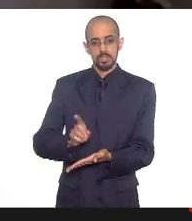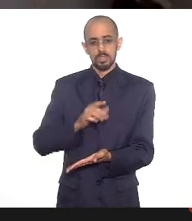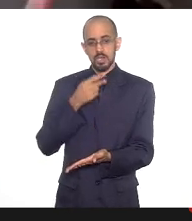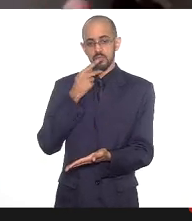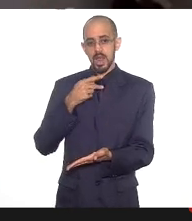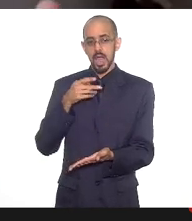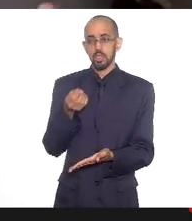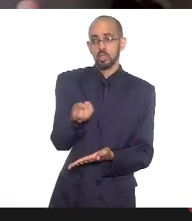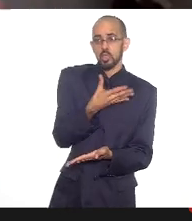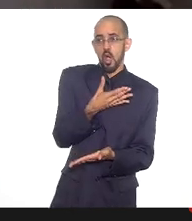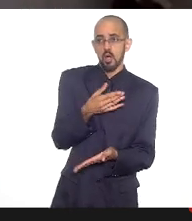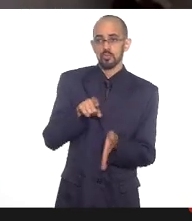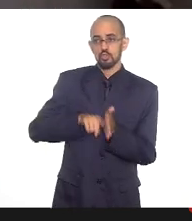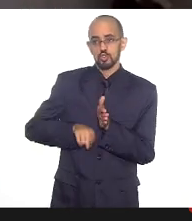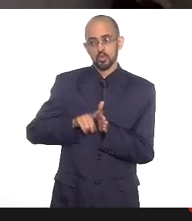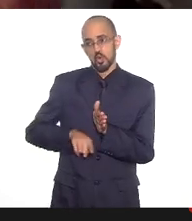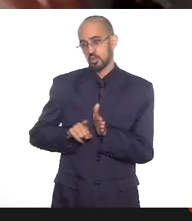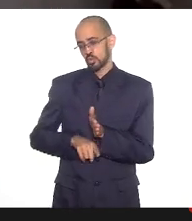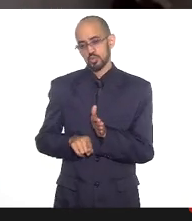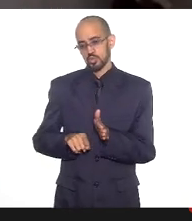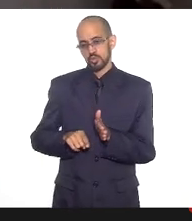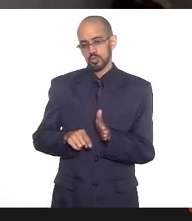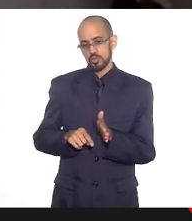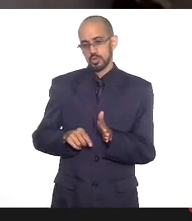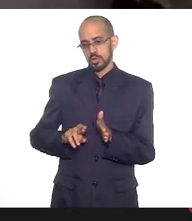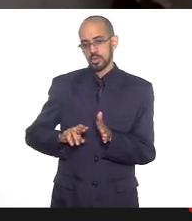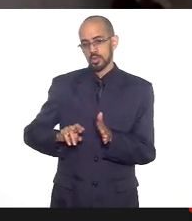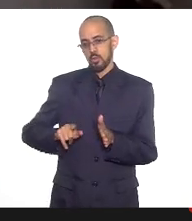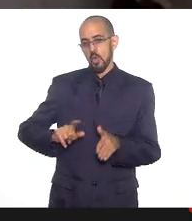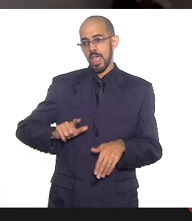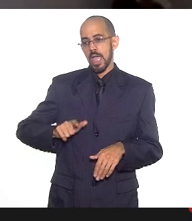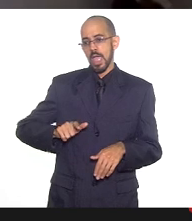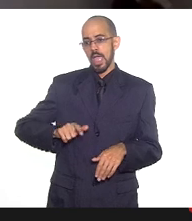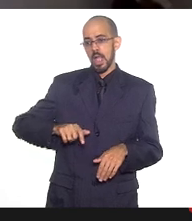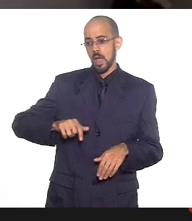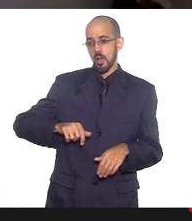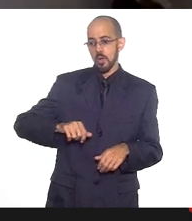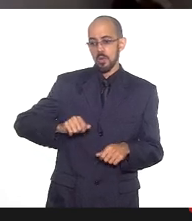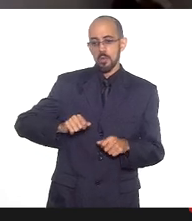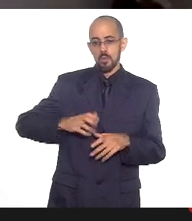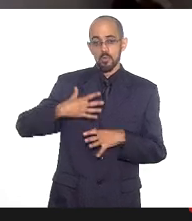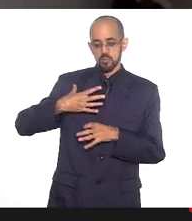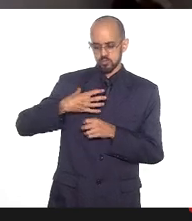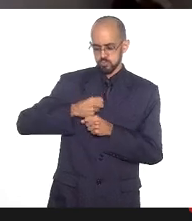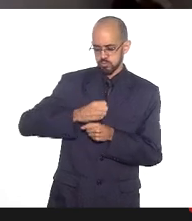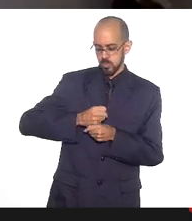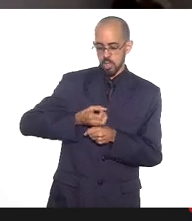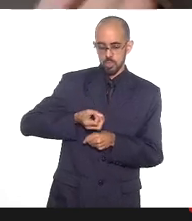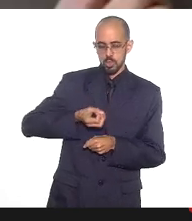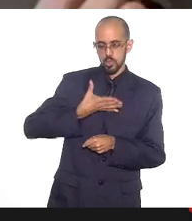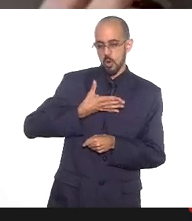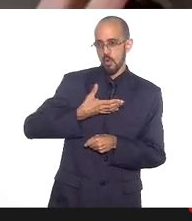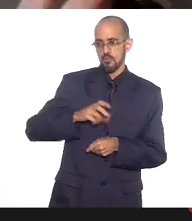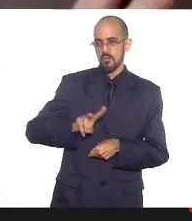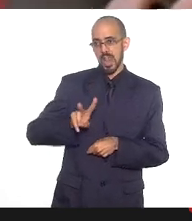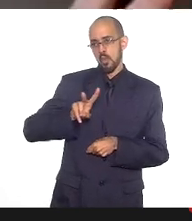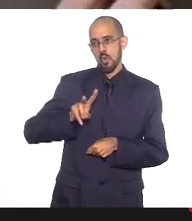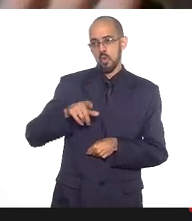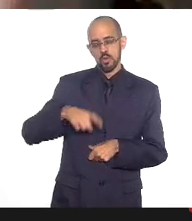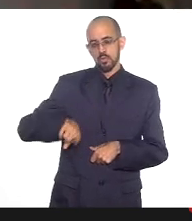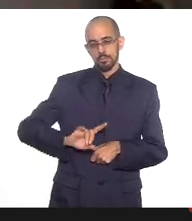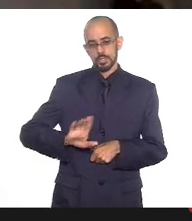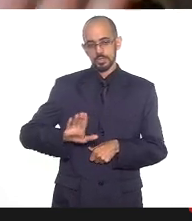nova depreciação. Não cabe reavaliação desses ativos, né? Inclusive pela própria regra contábil. Então, uma vez que é extinta a